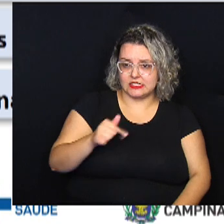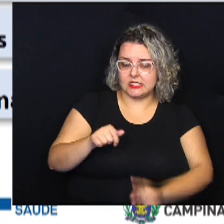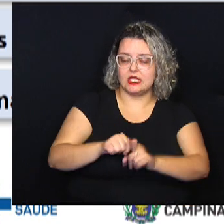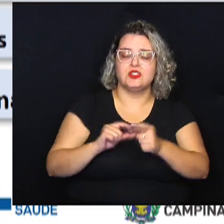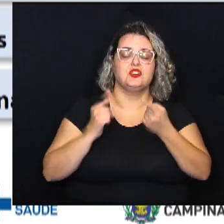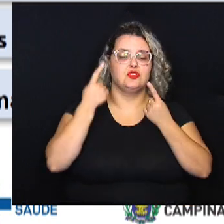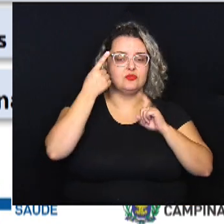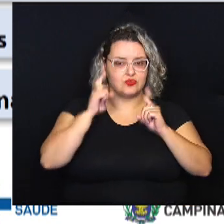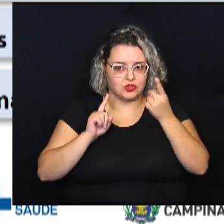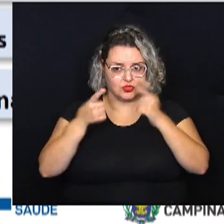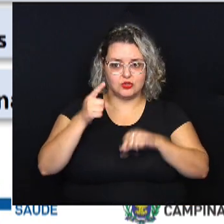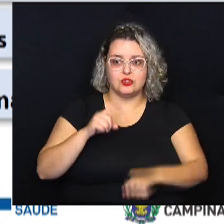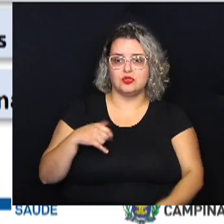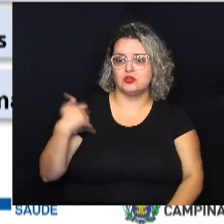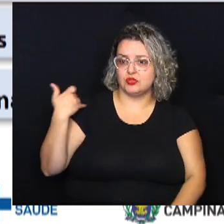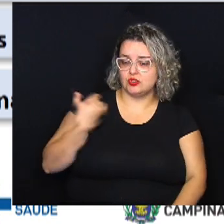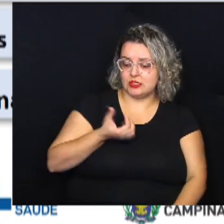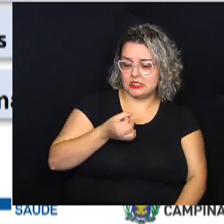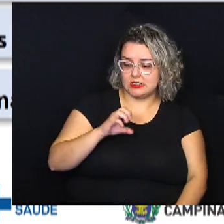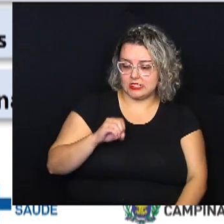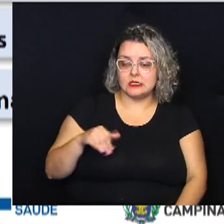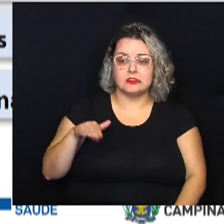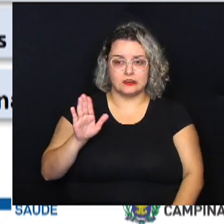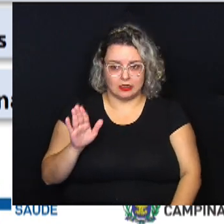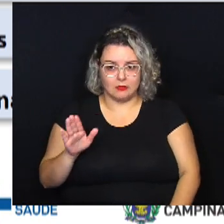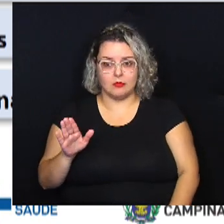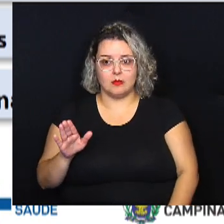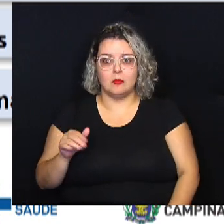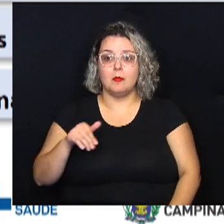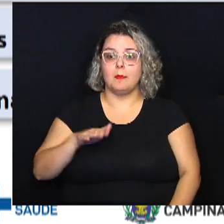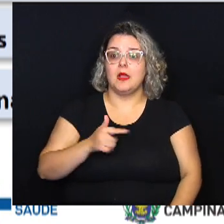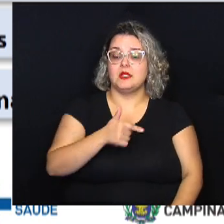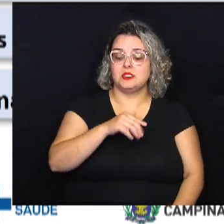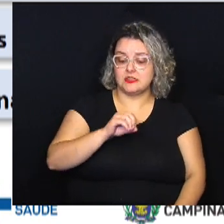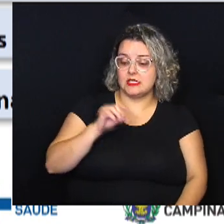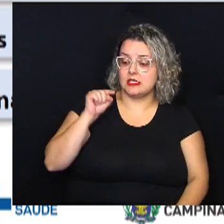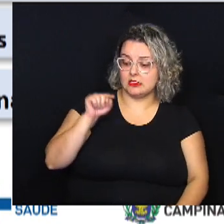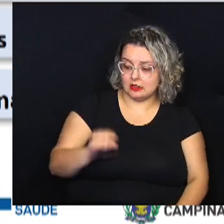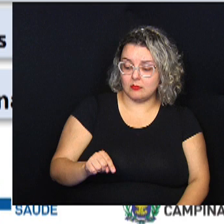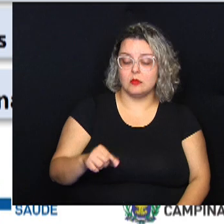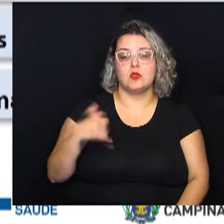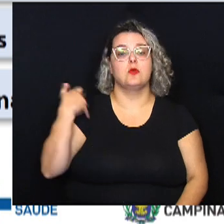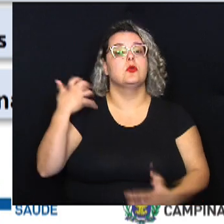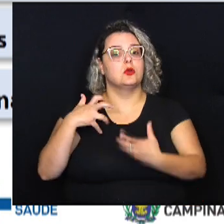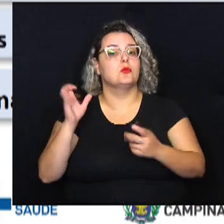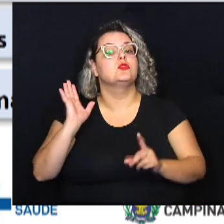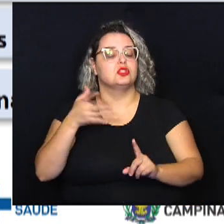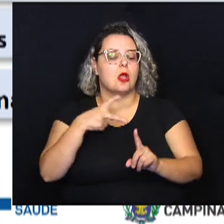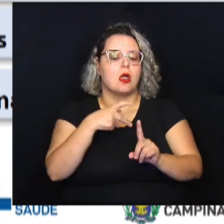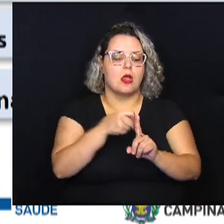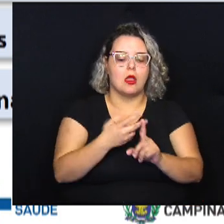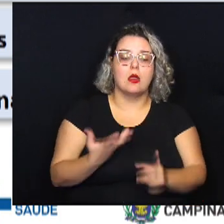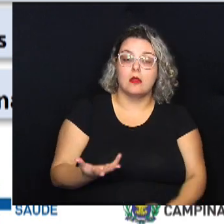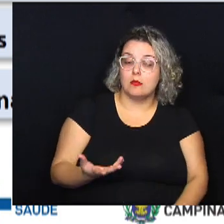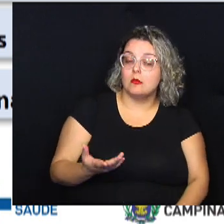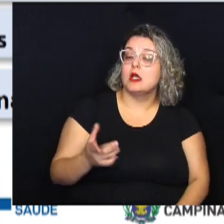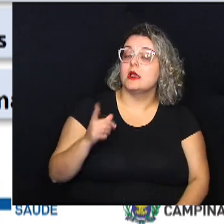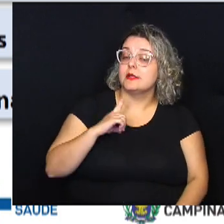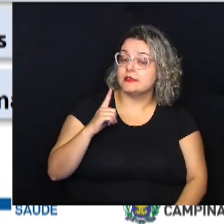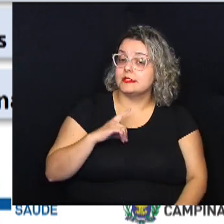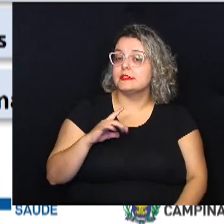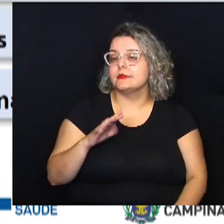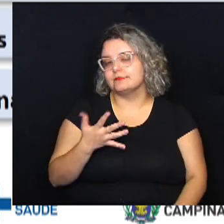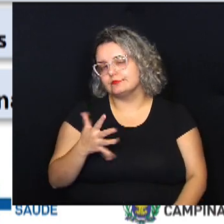população a partir de 60 anos. Mais de 70 mil idosos já foram vacinados, mas a gente ainda está com cerca